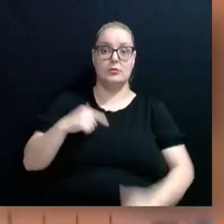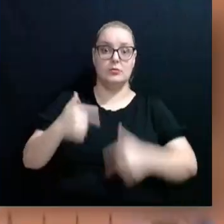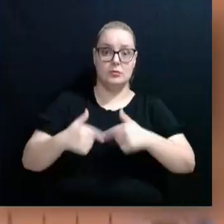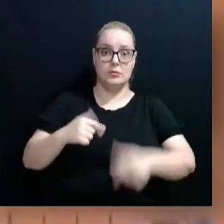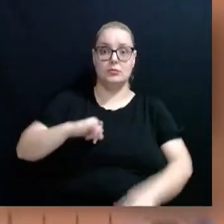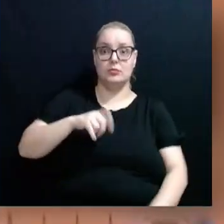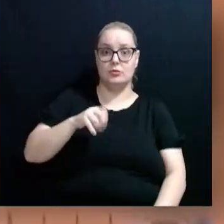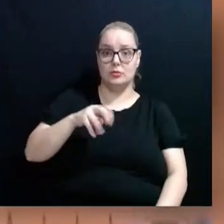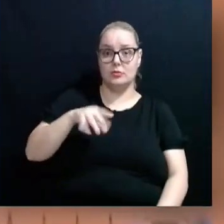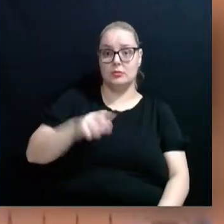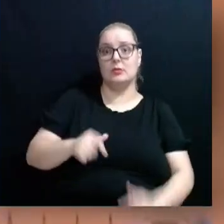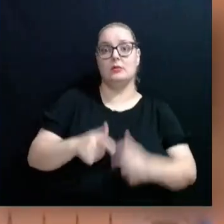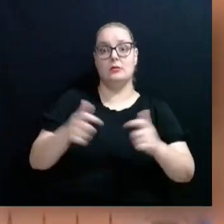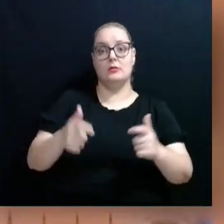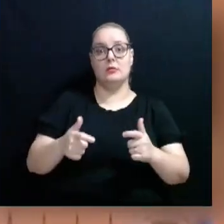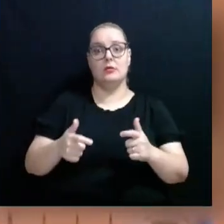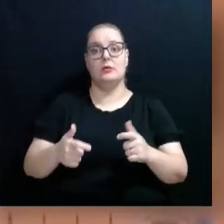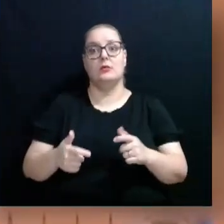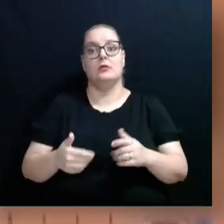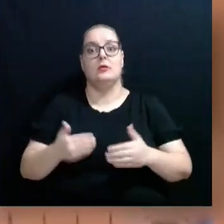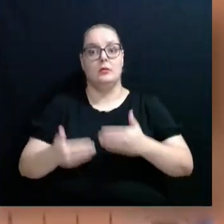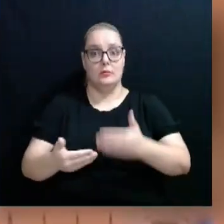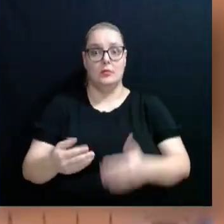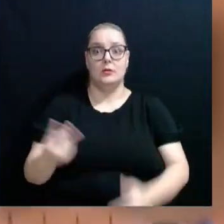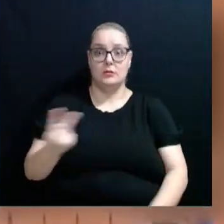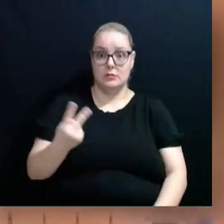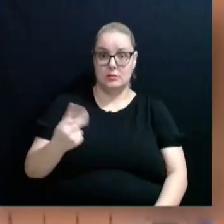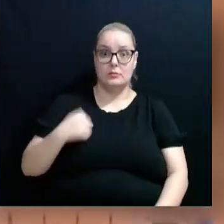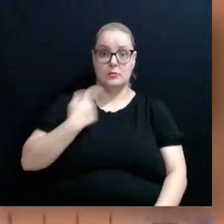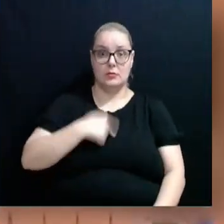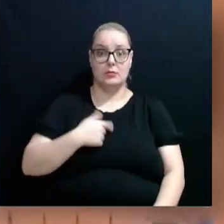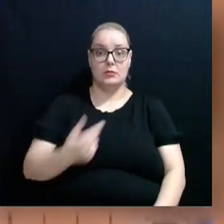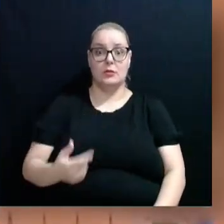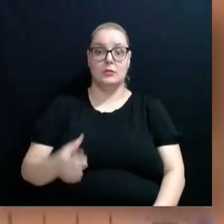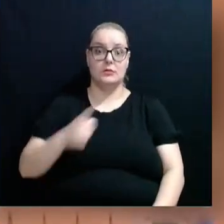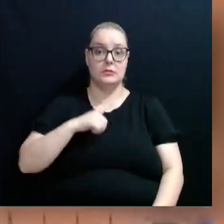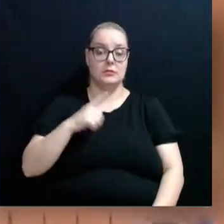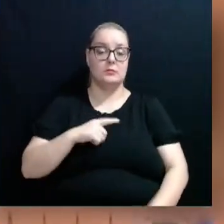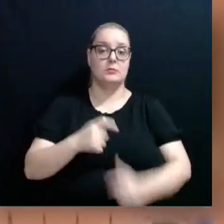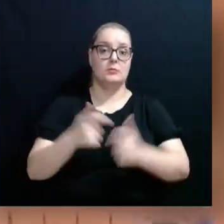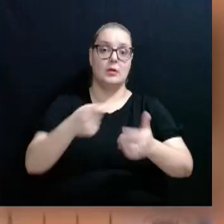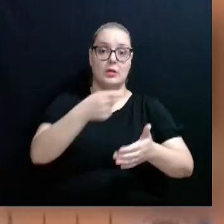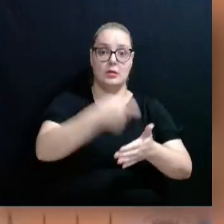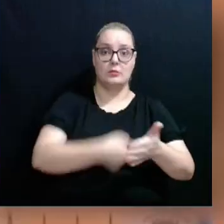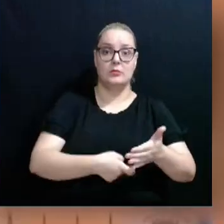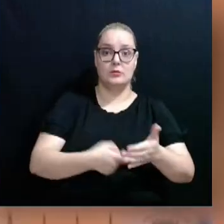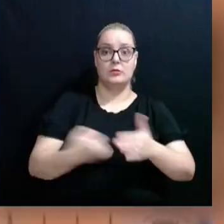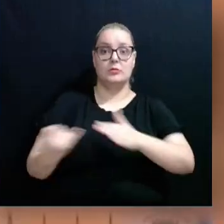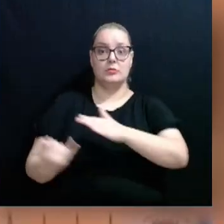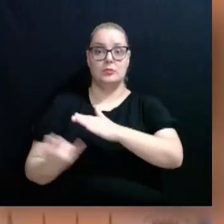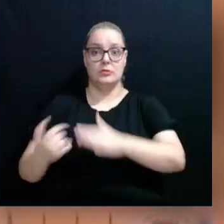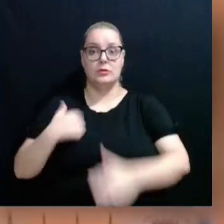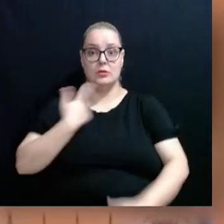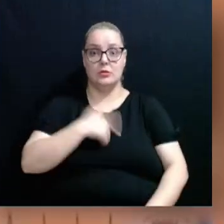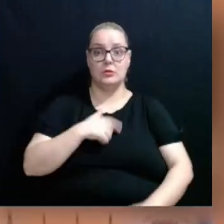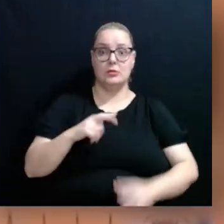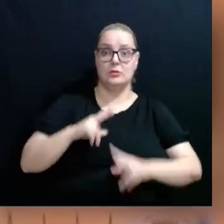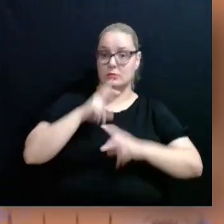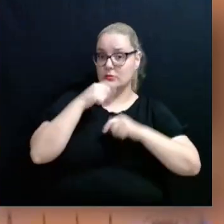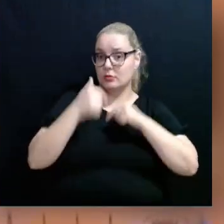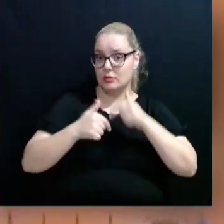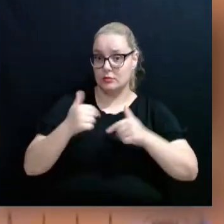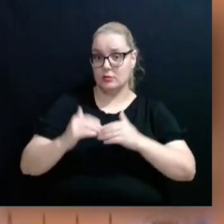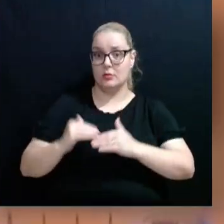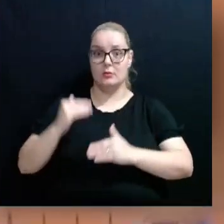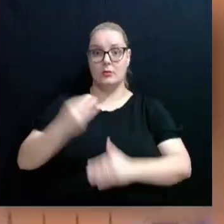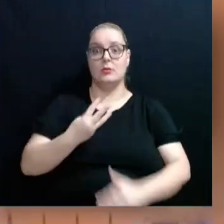vou passar por isso aqui. Segundo, porque nós ainda padecemos de uma alta taxa de informalidade na nossa força de trabalho, superior a 35%,